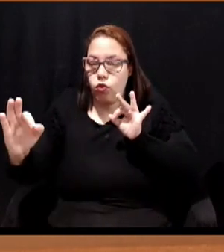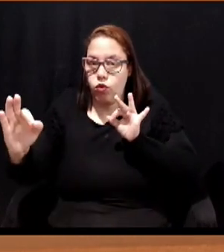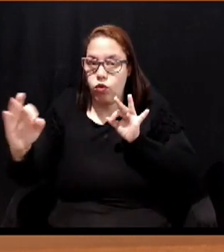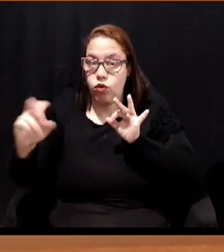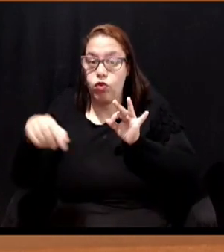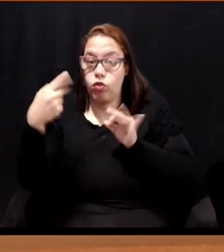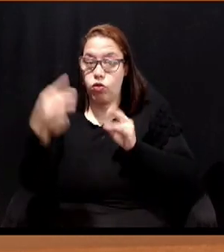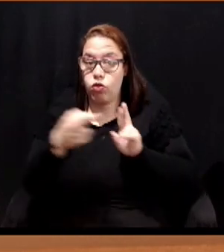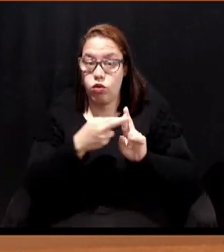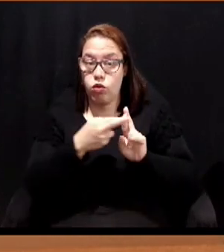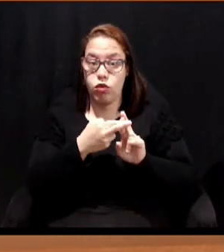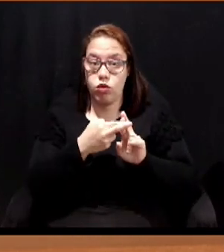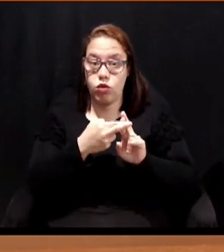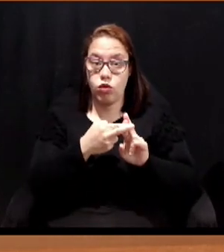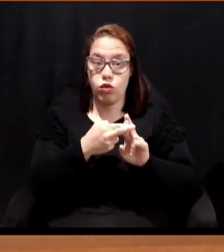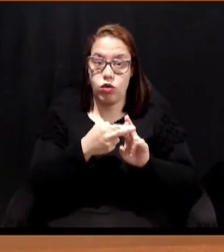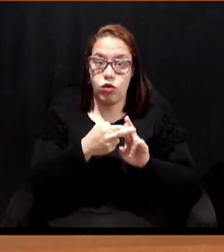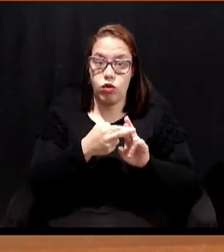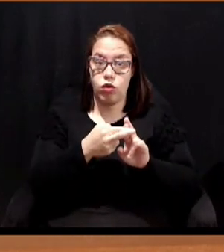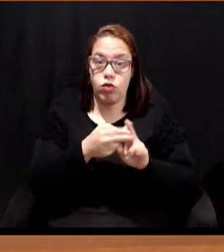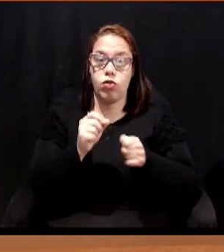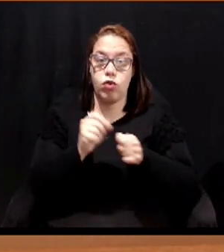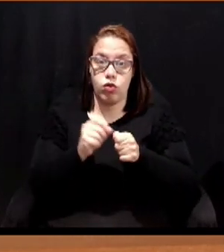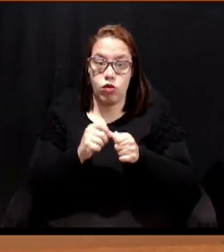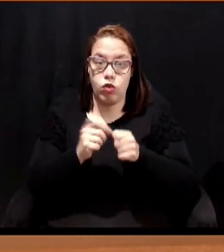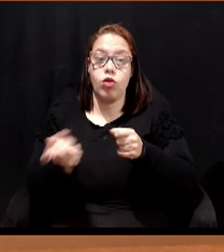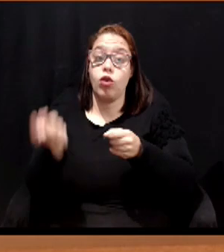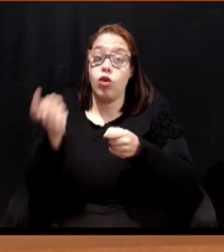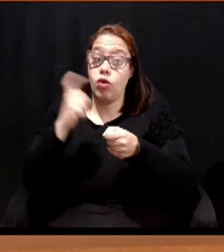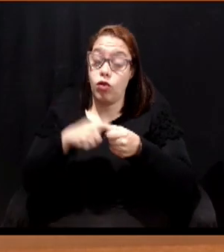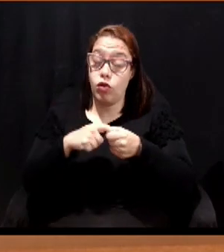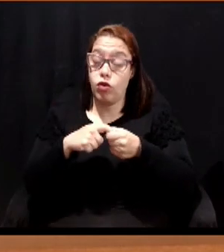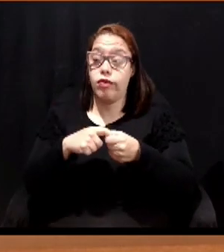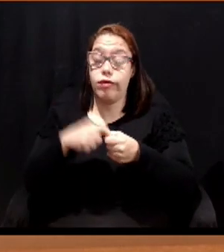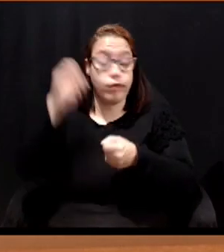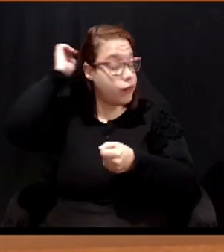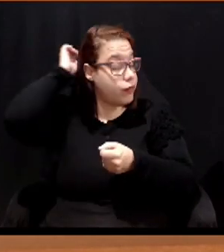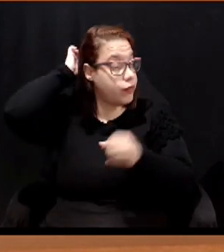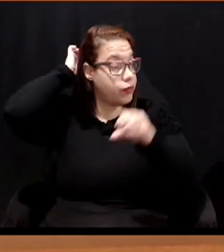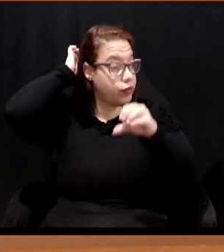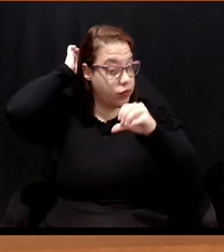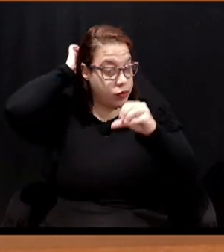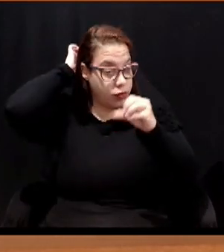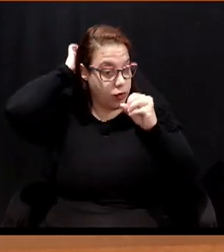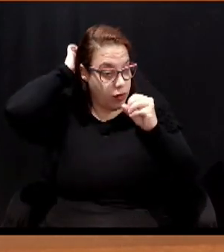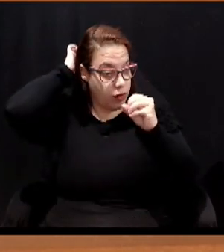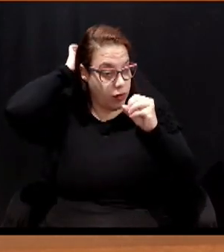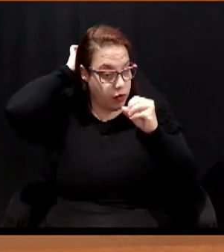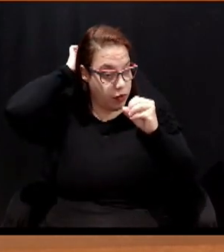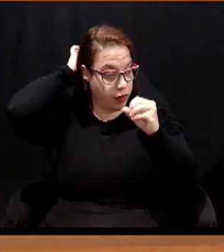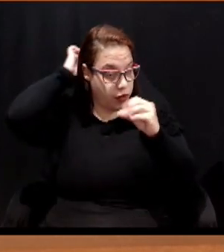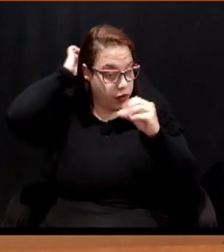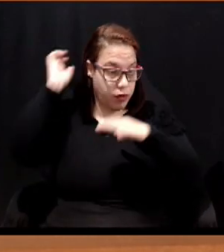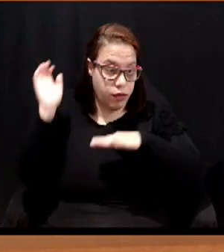e isso é o que nos faz ficar voltado às 90 cidades, que é a região